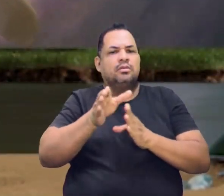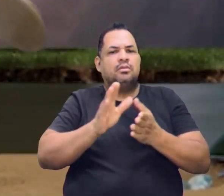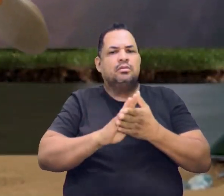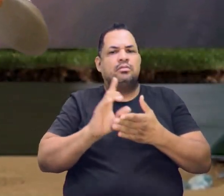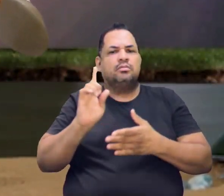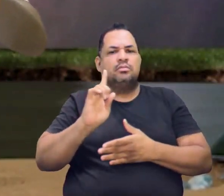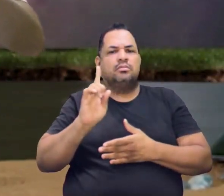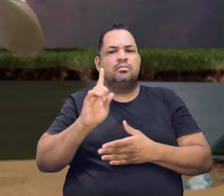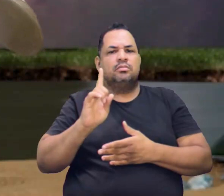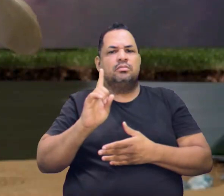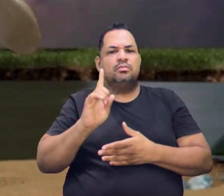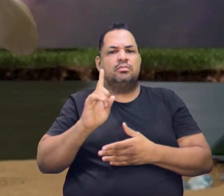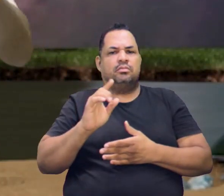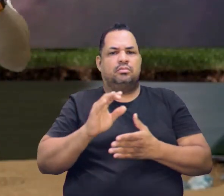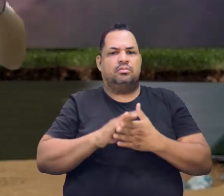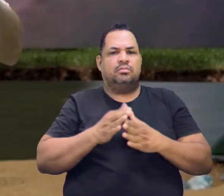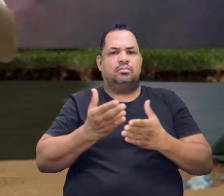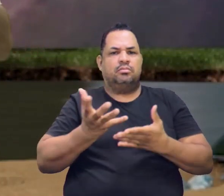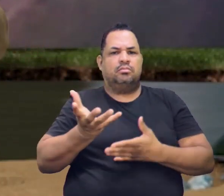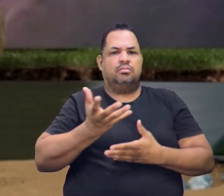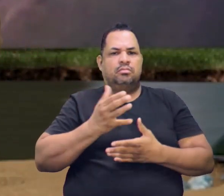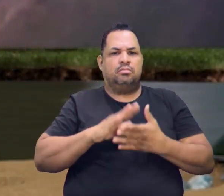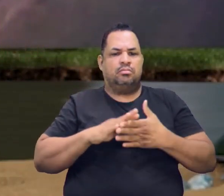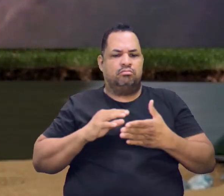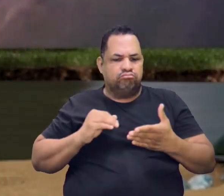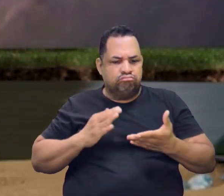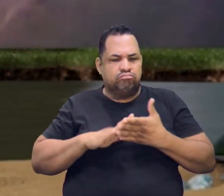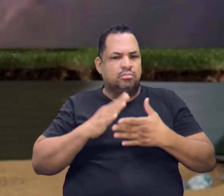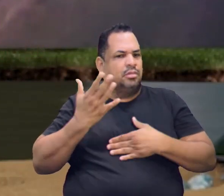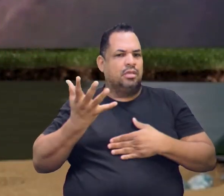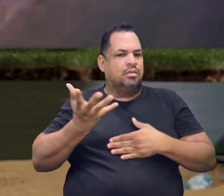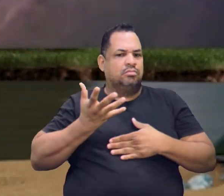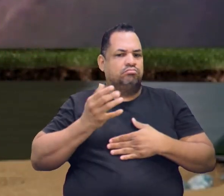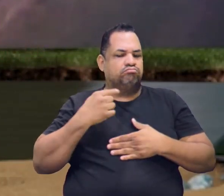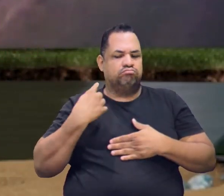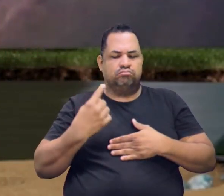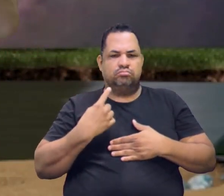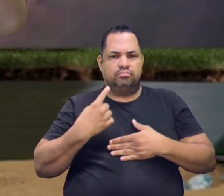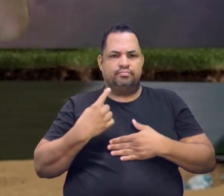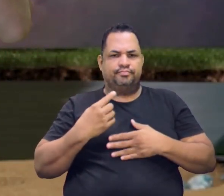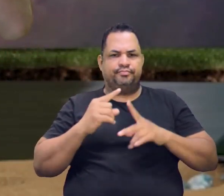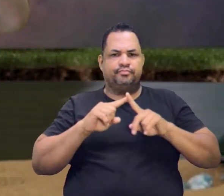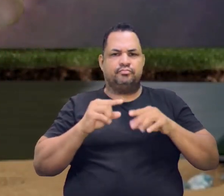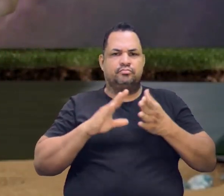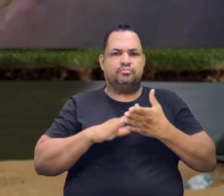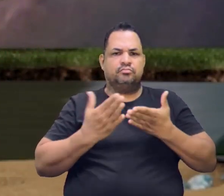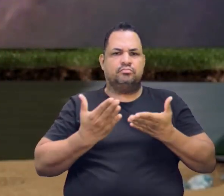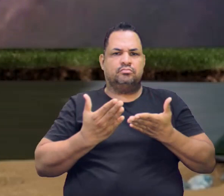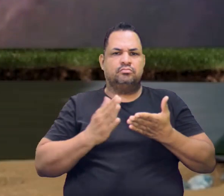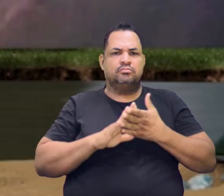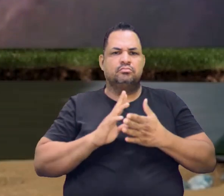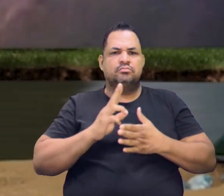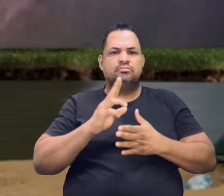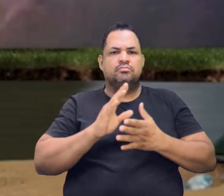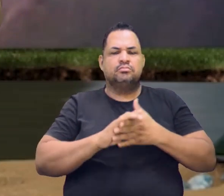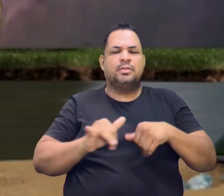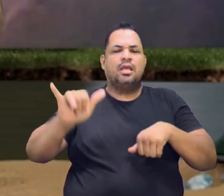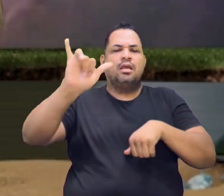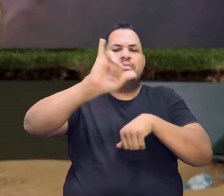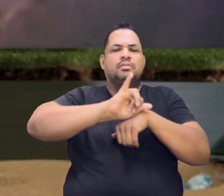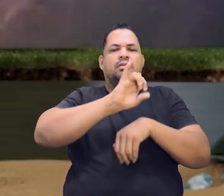ficar... Não faça isso, não faça isso. Eu quero subir na vida com meus próprios méritos. Mas como é que eu vou te manter na